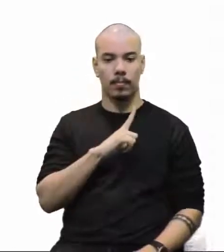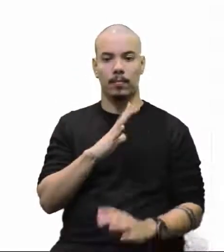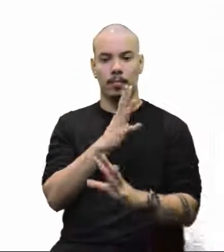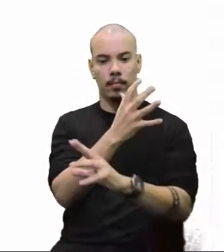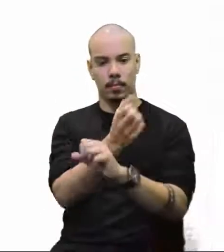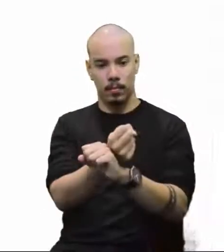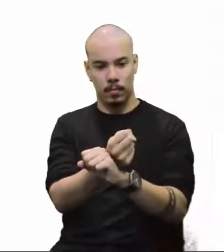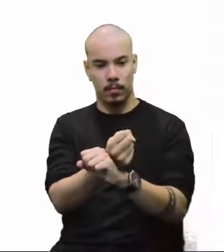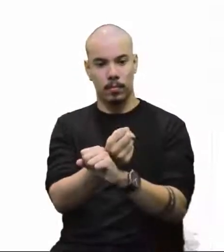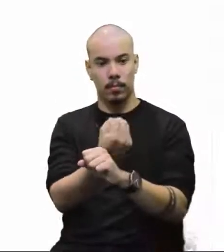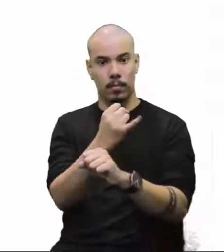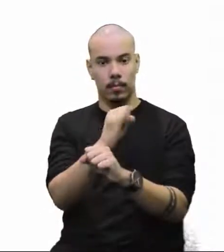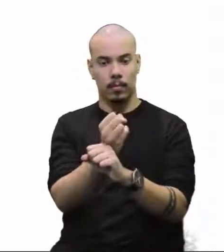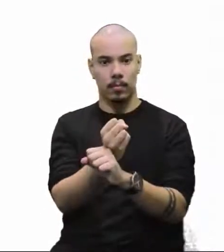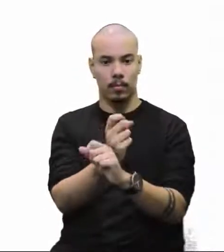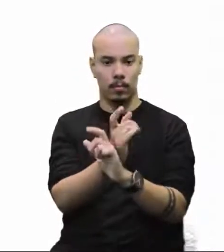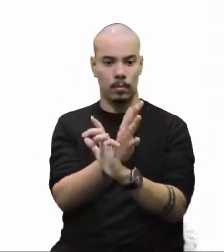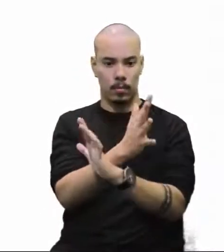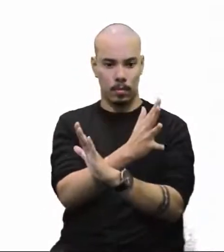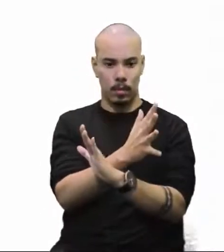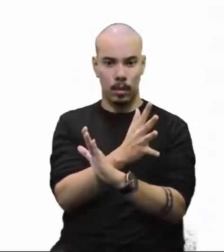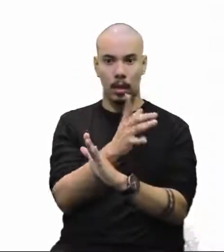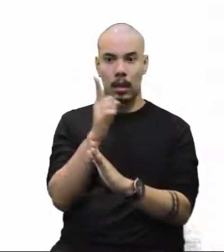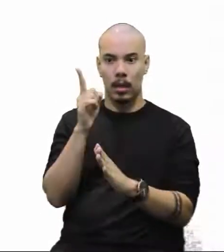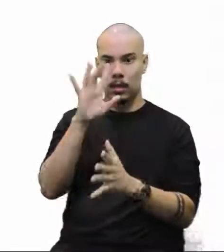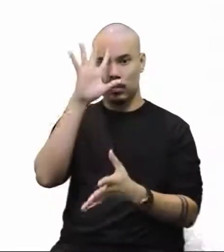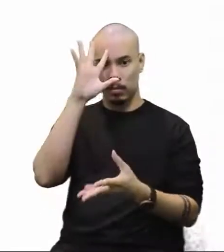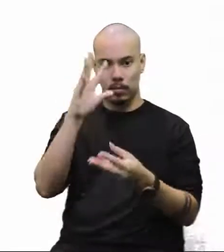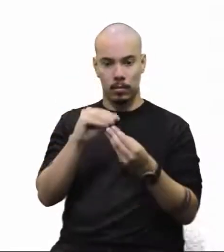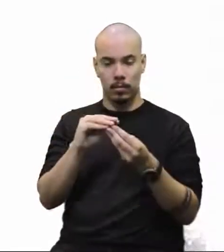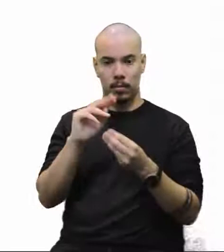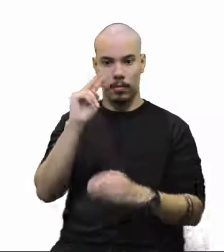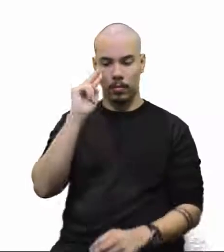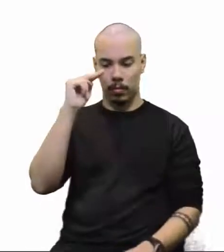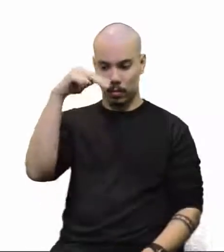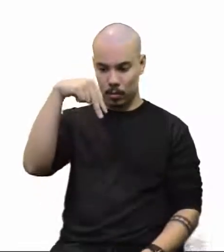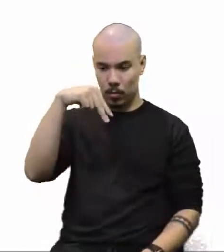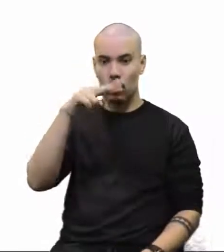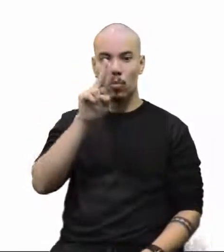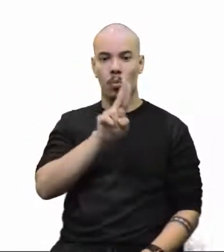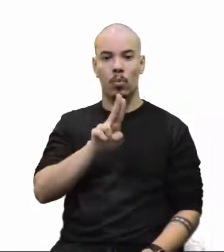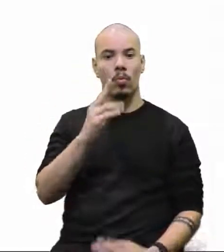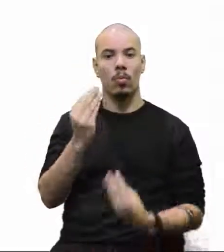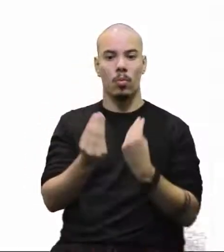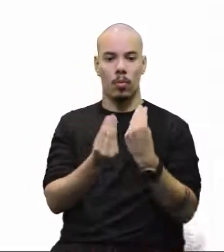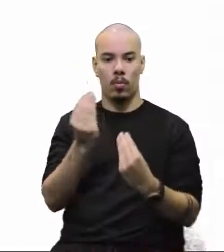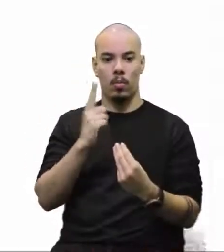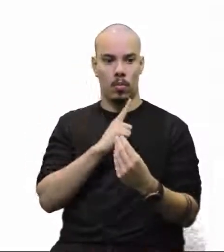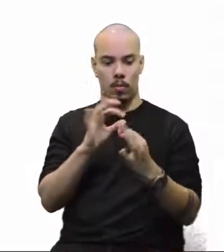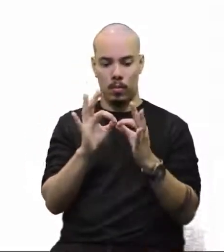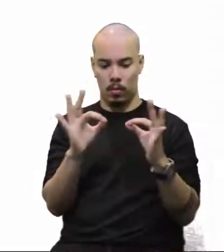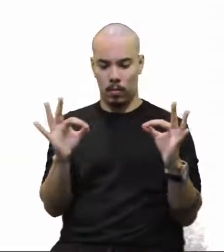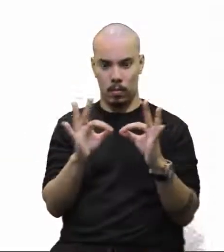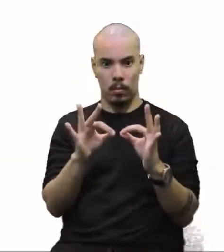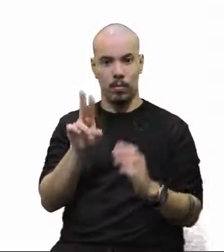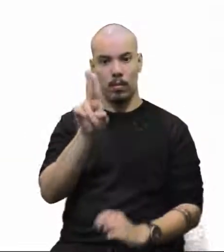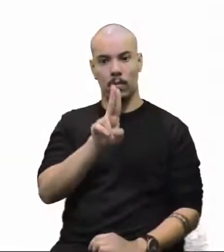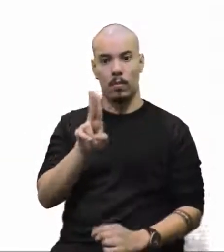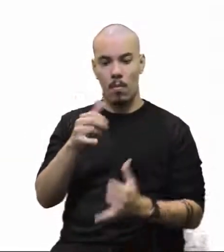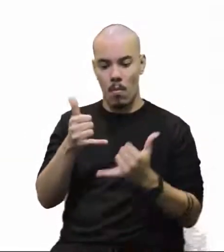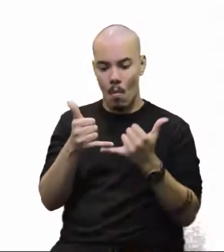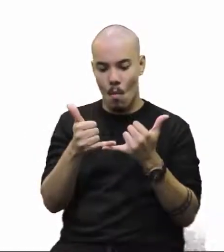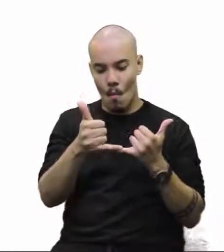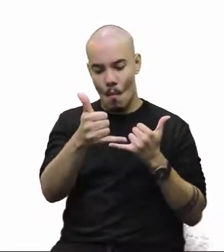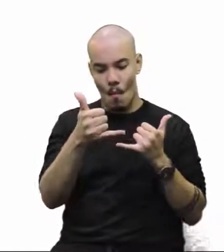e sentidos opostos. Aqui uma vista de cima, né? Você está olhando aí o condutor como se eu estivesse olhando o fio,